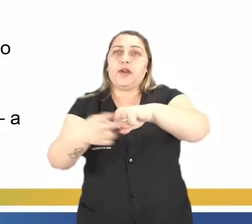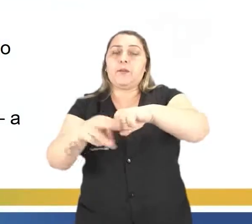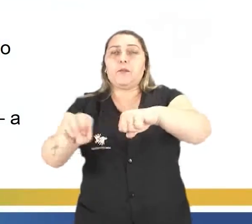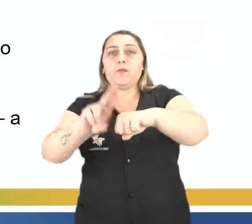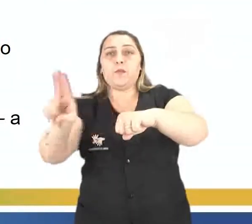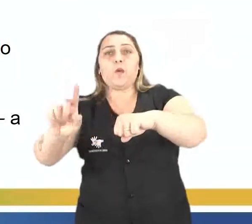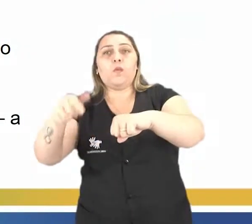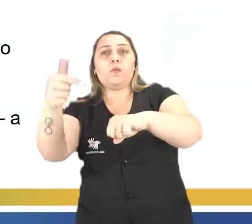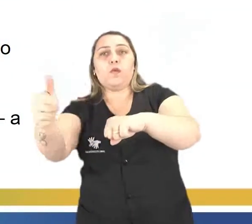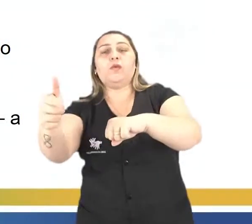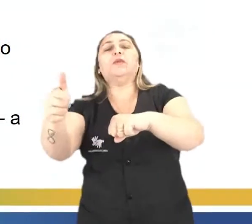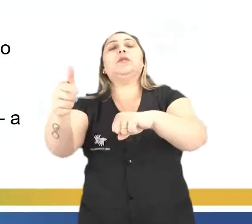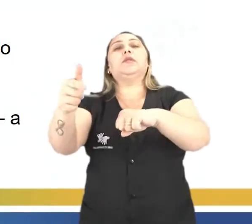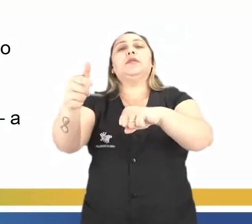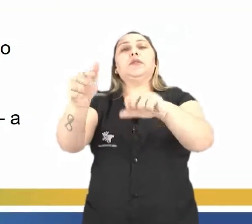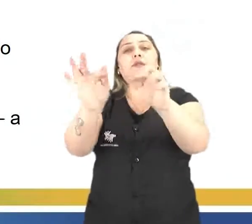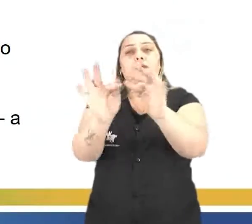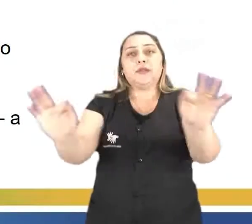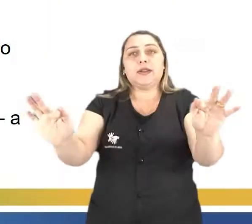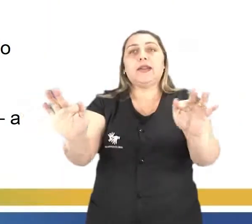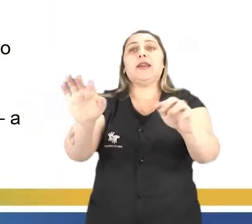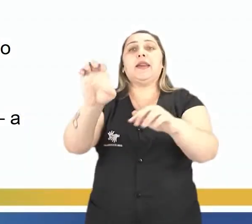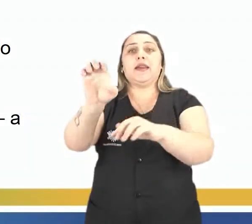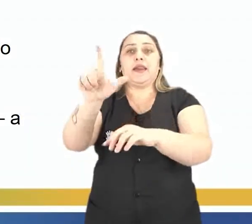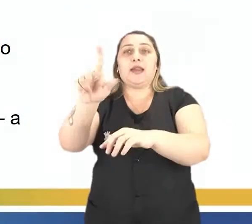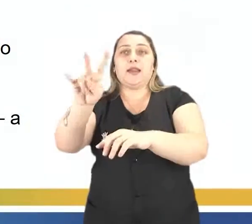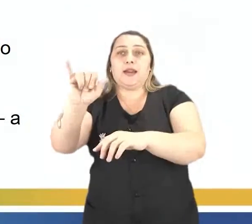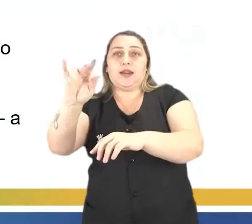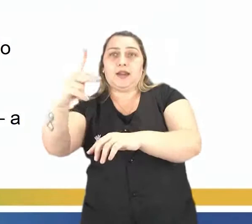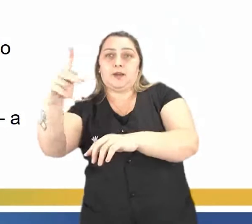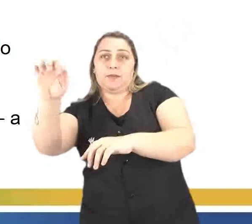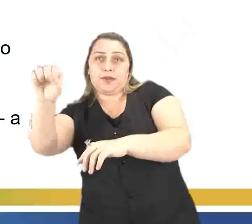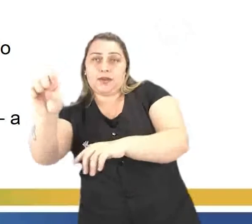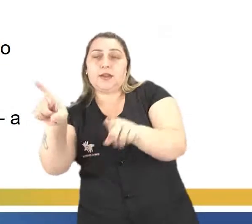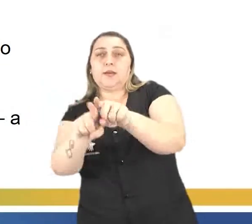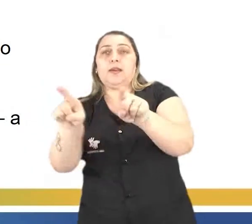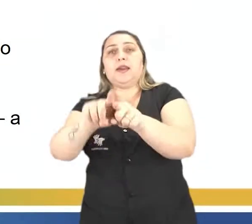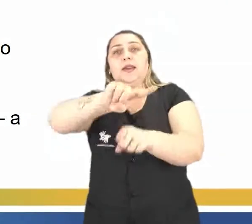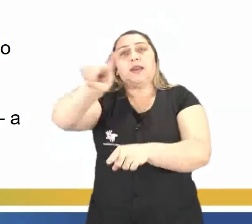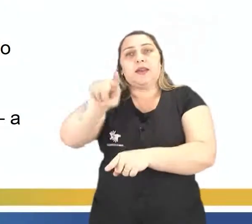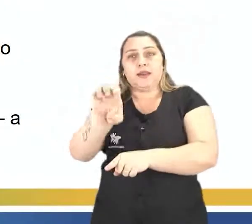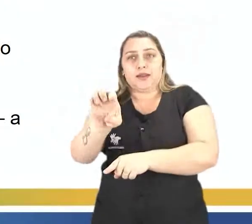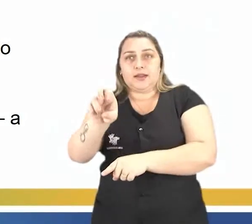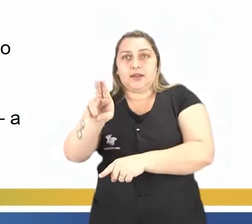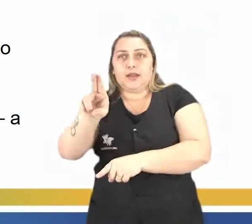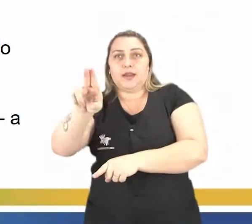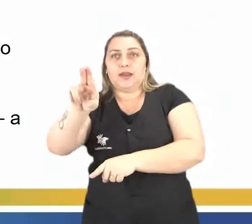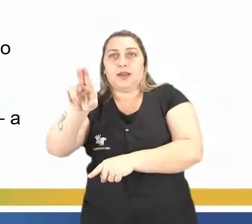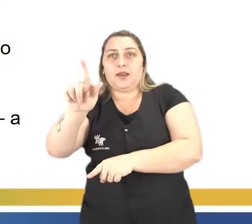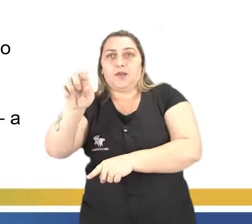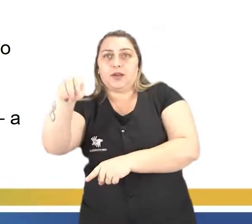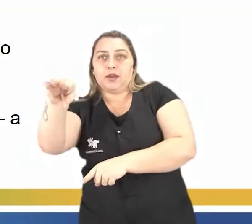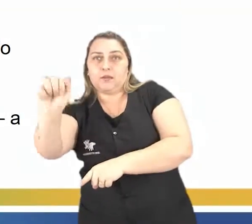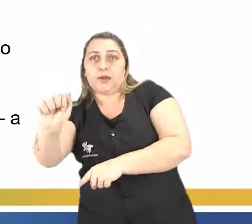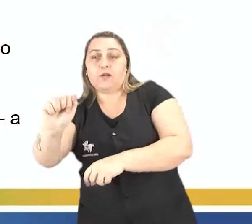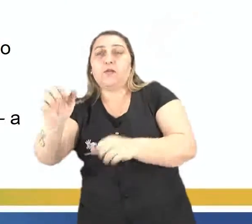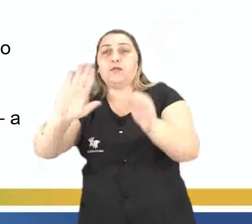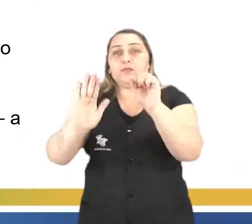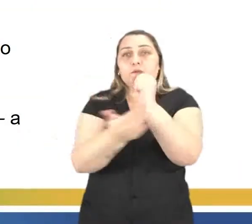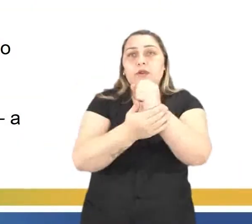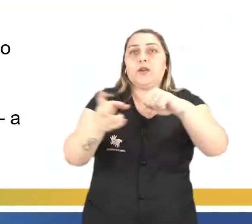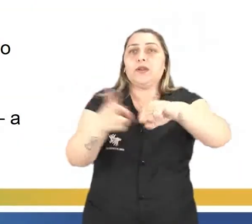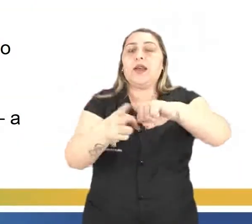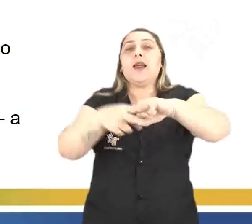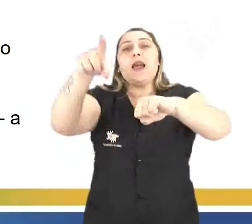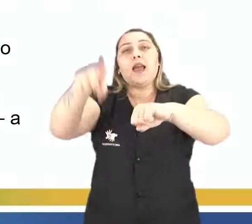ou outro termo, que aí nós temos a elipse e a zeugma. Tá? Quando eu vou ocultar o verbo, geralmente se diz que é o